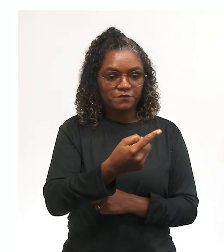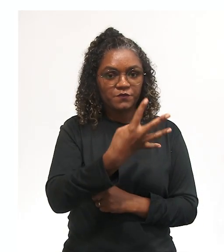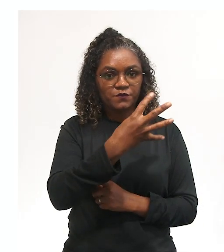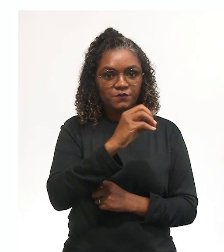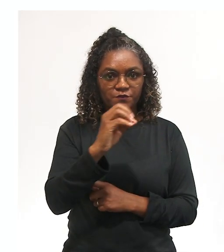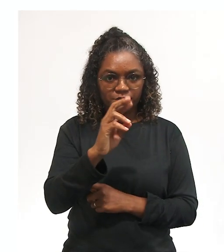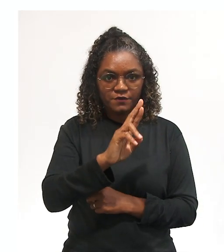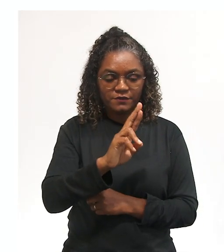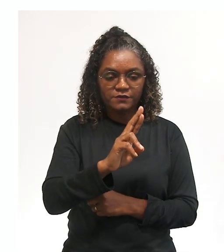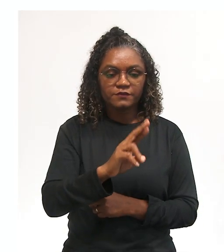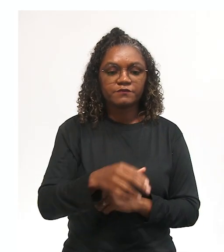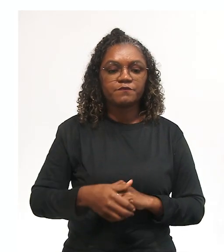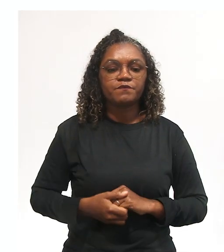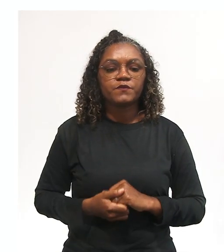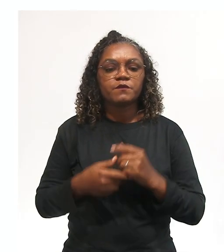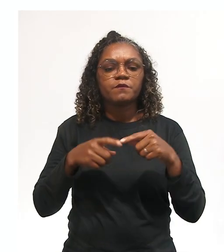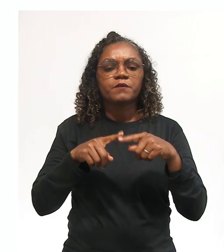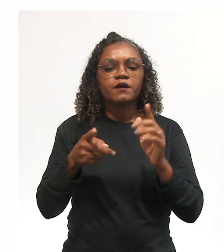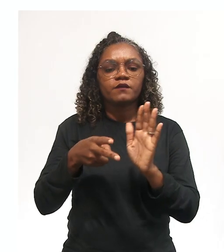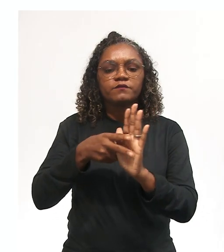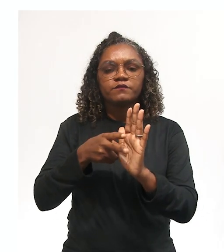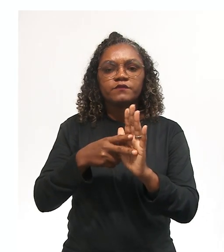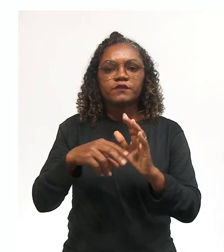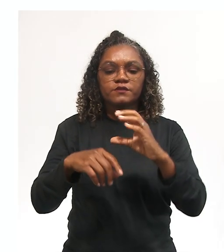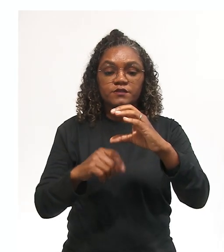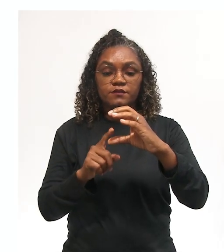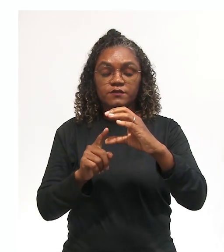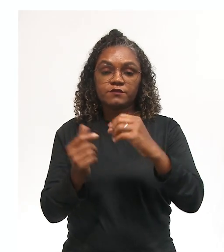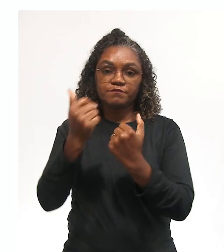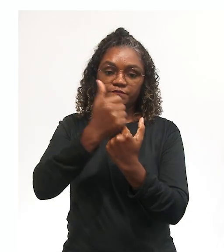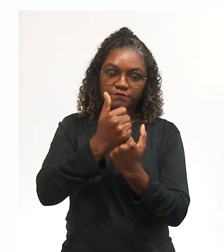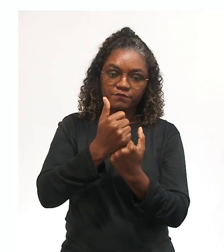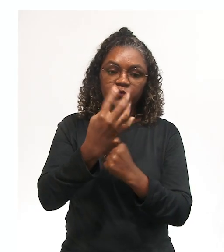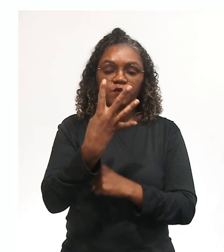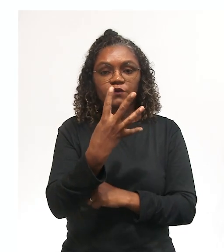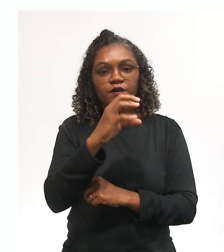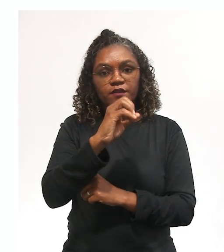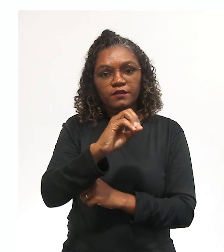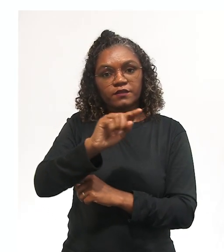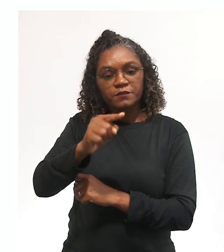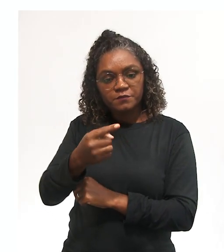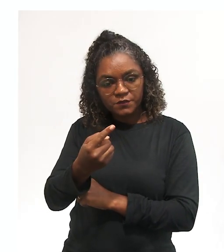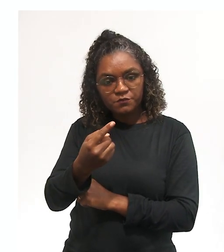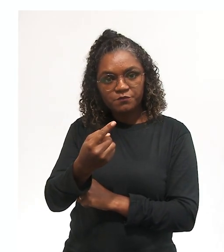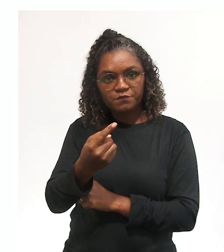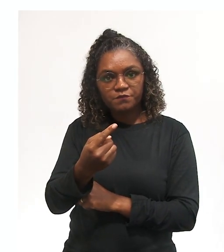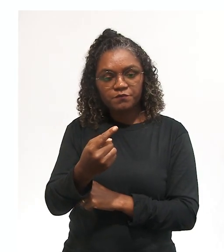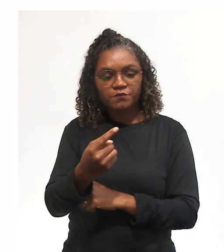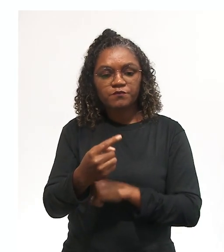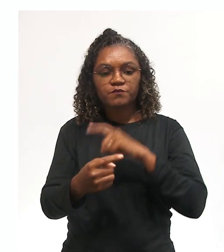capital, 40 mil, ele forneceu para nós. A taxa,